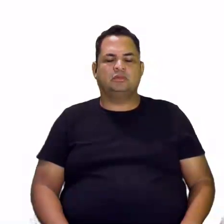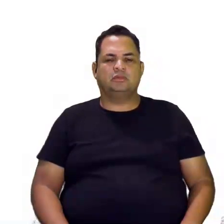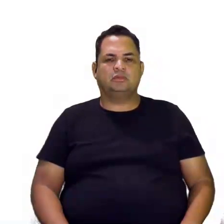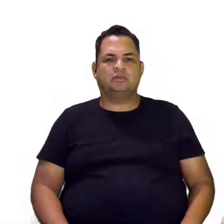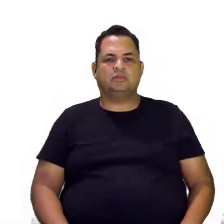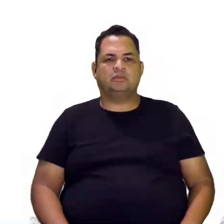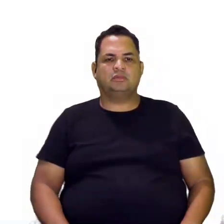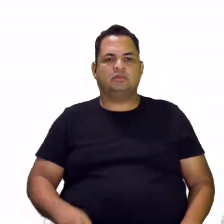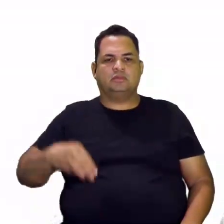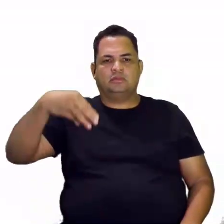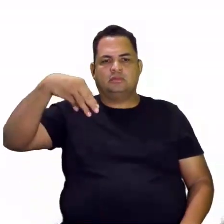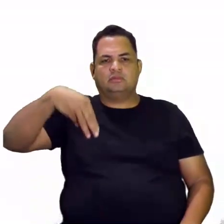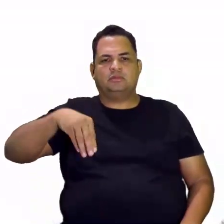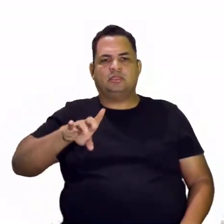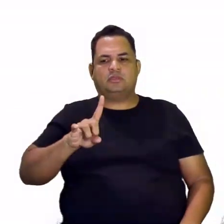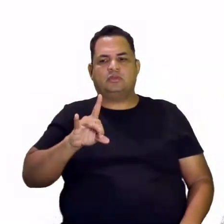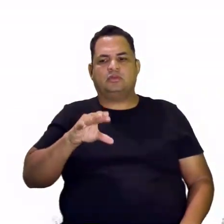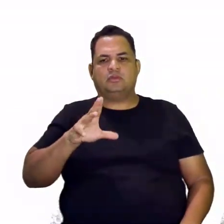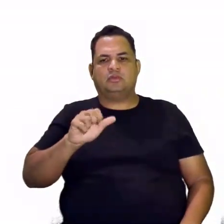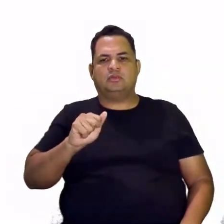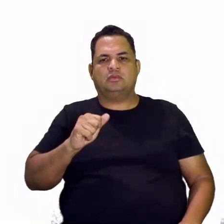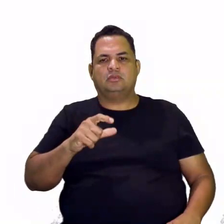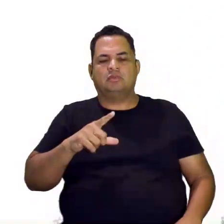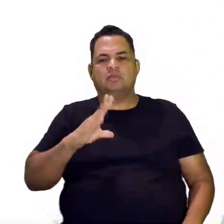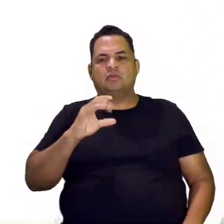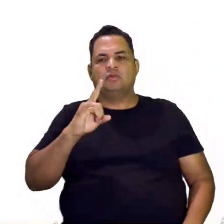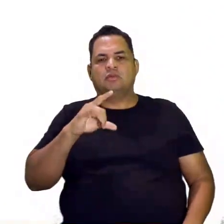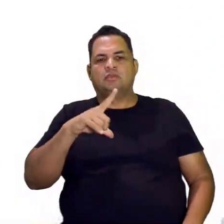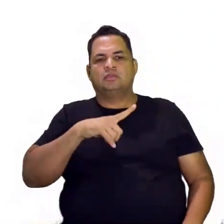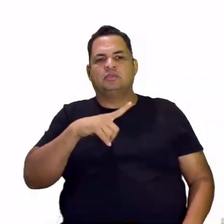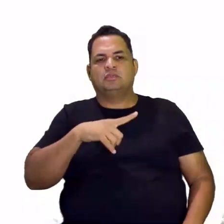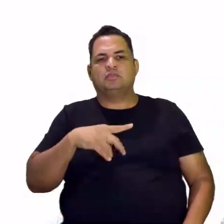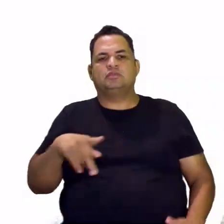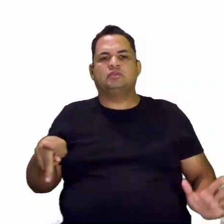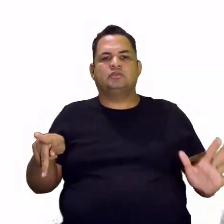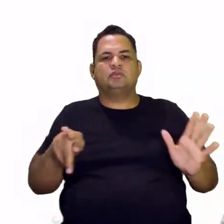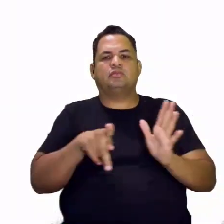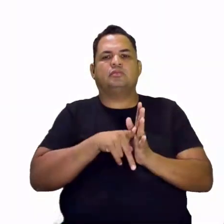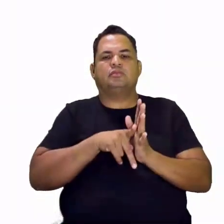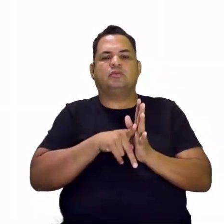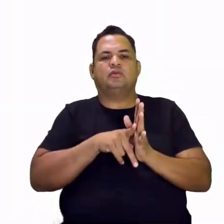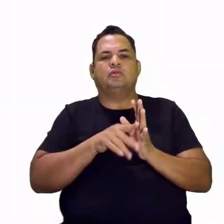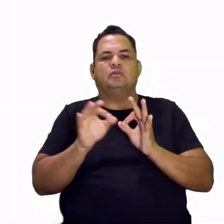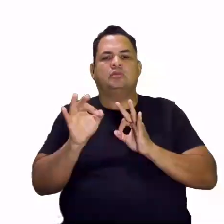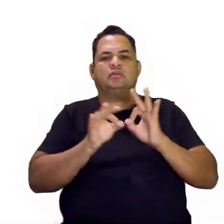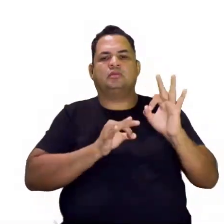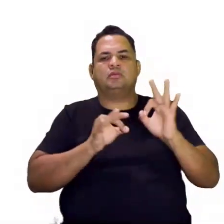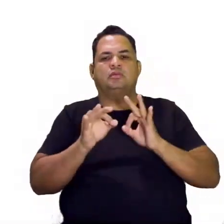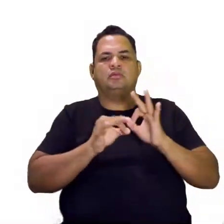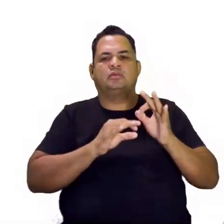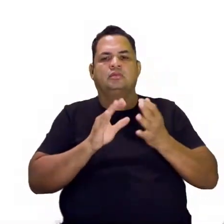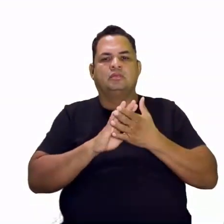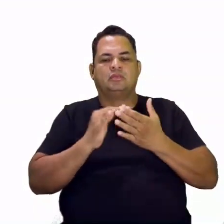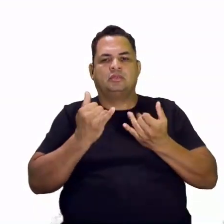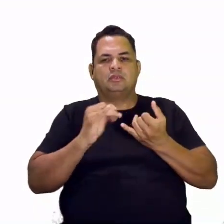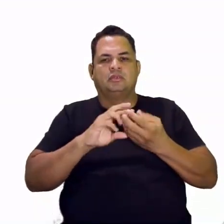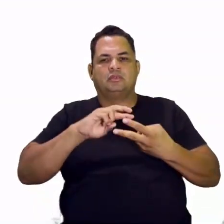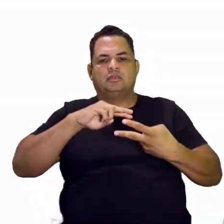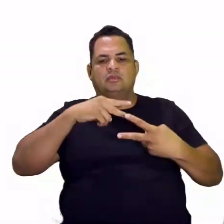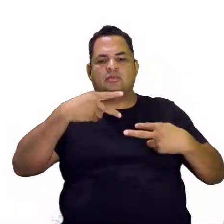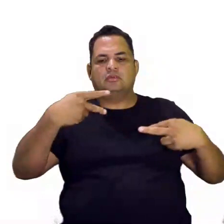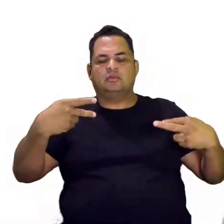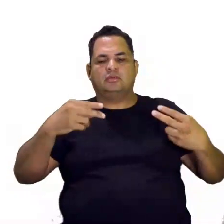As mitocôndrias e os cloroplastos possuem o seu próprio genoma, a sua própria informação, seu